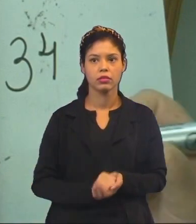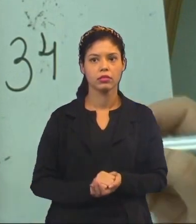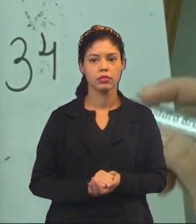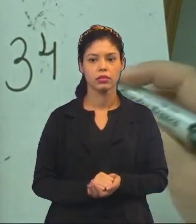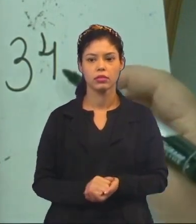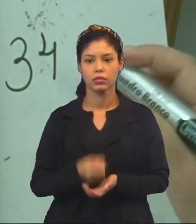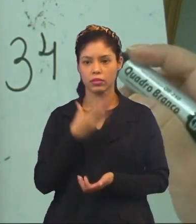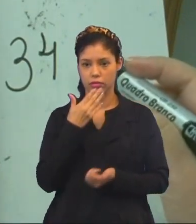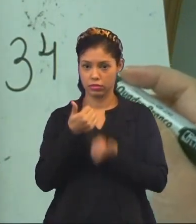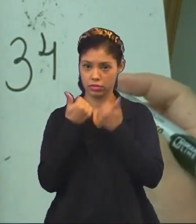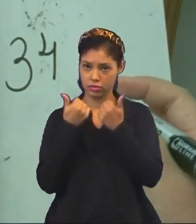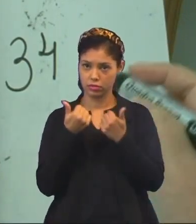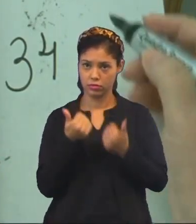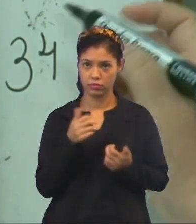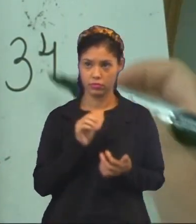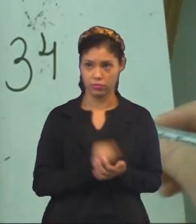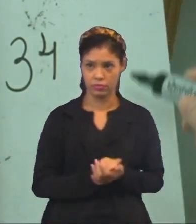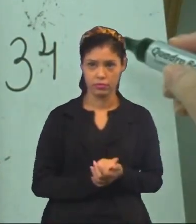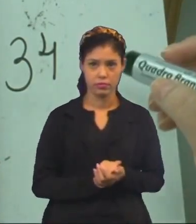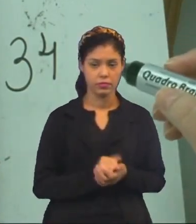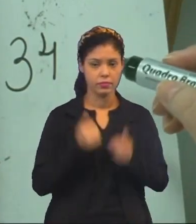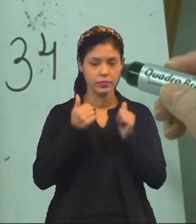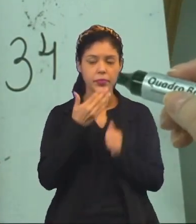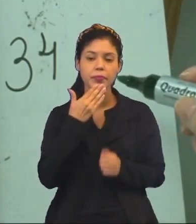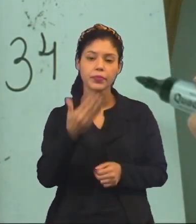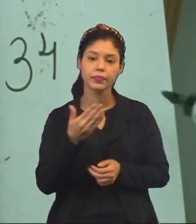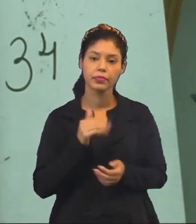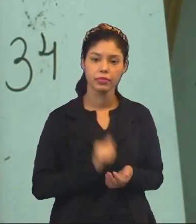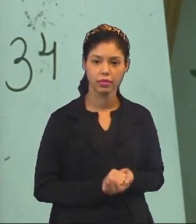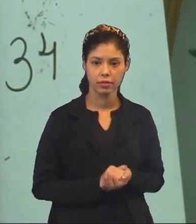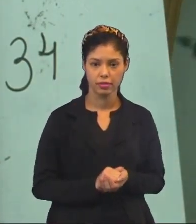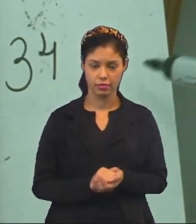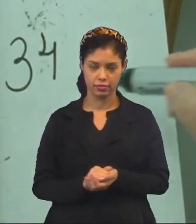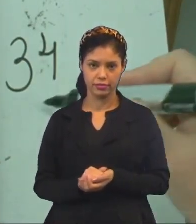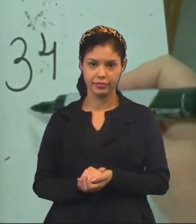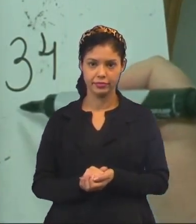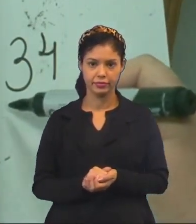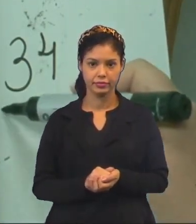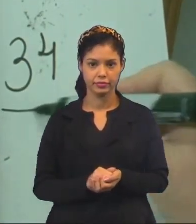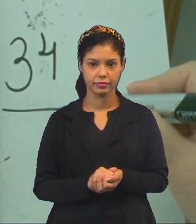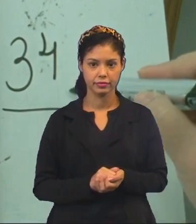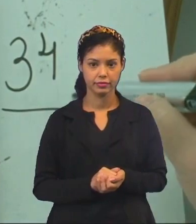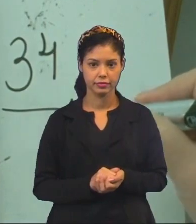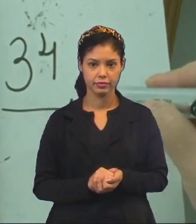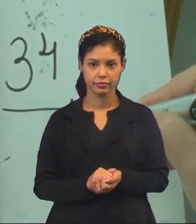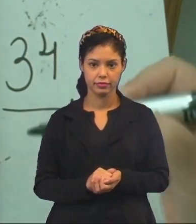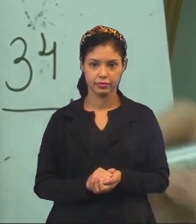34, muito bem, foi 34, né? Pedindo aqui auxílio aos meus